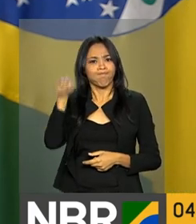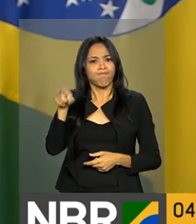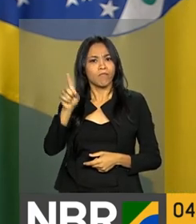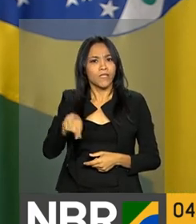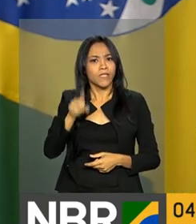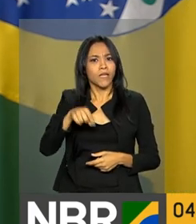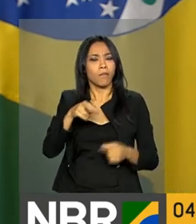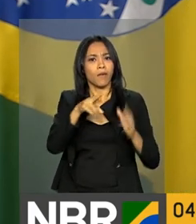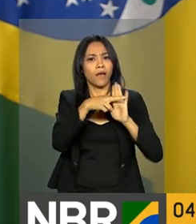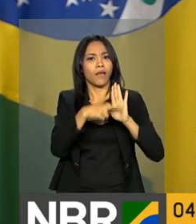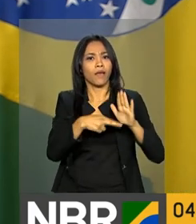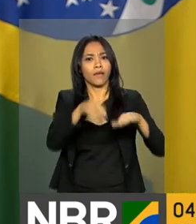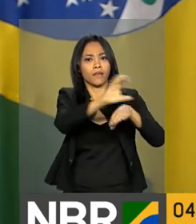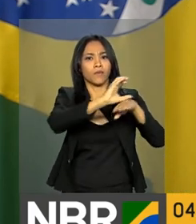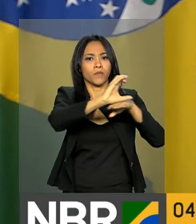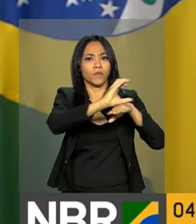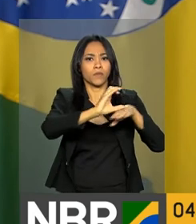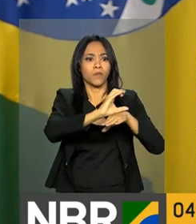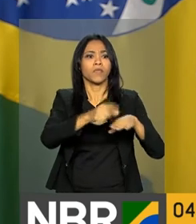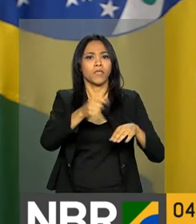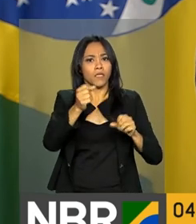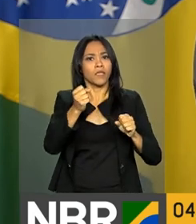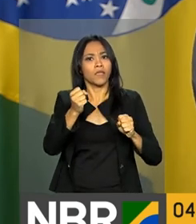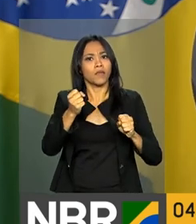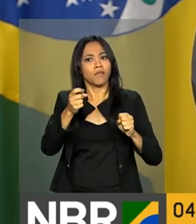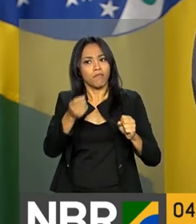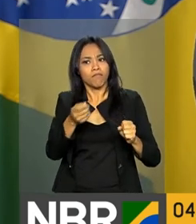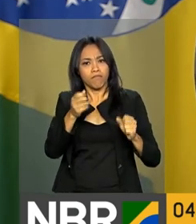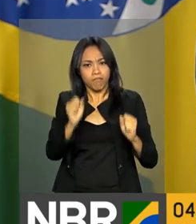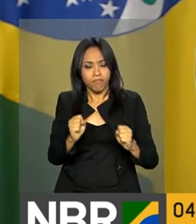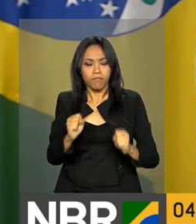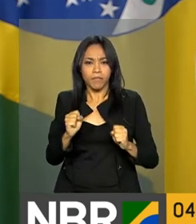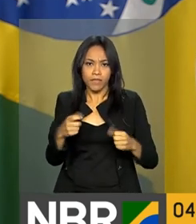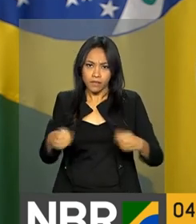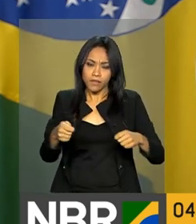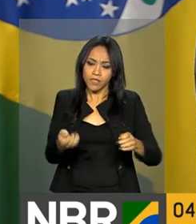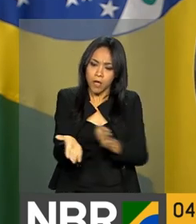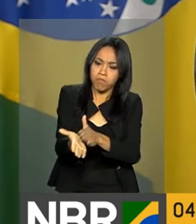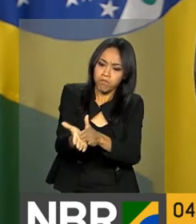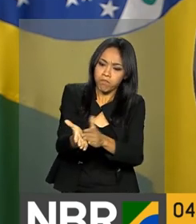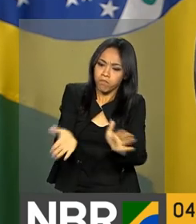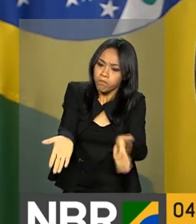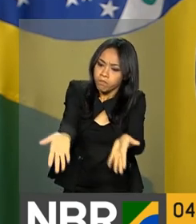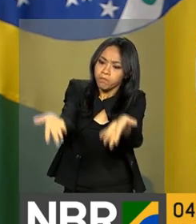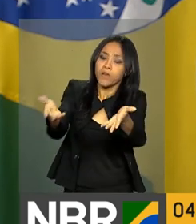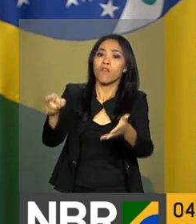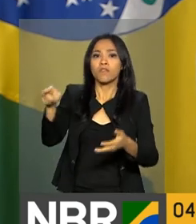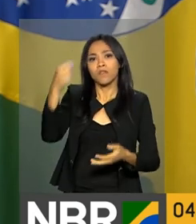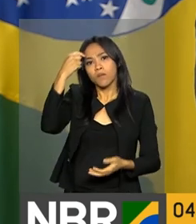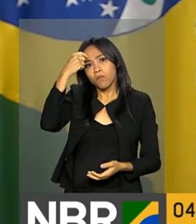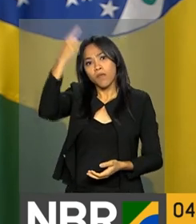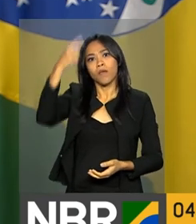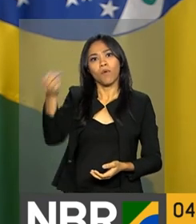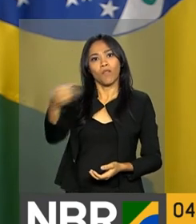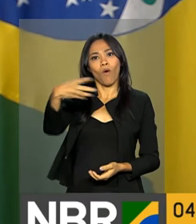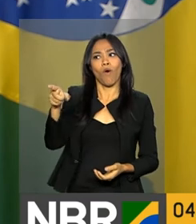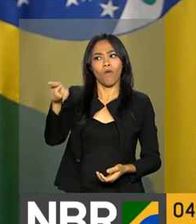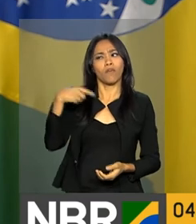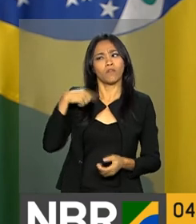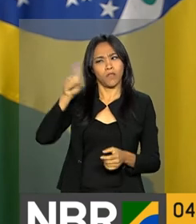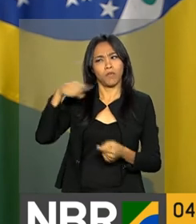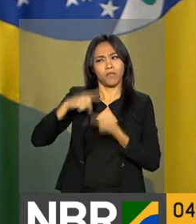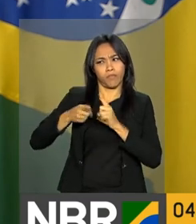que manda prestigiar a micro e pequena empresa nós temos feito isso ao longo do tempo você deu uma nova idéia aí que nós depois vamos